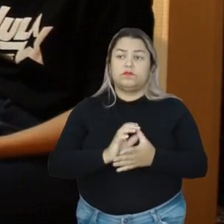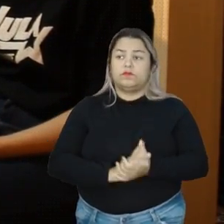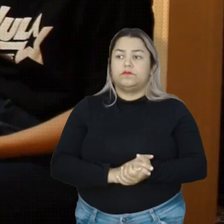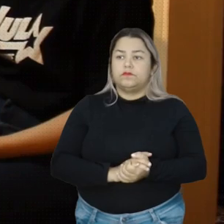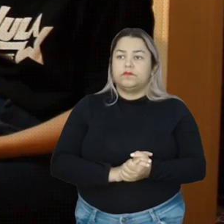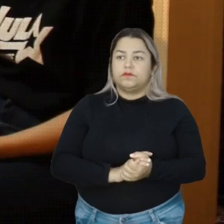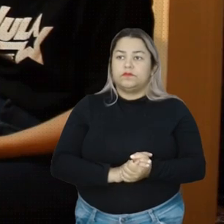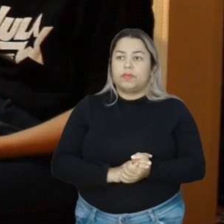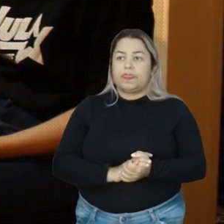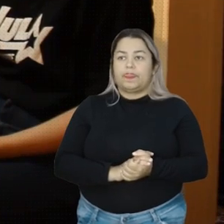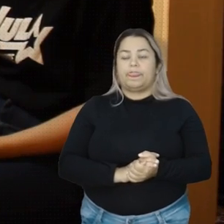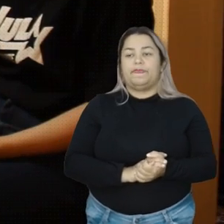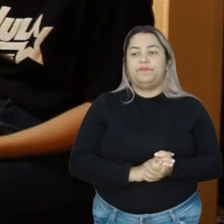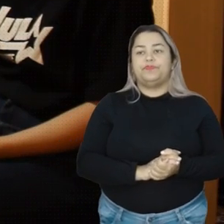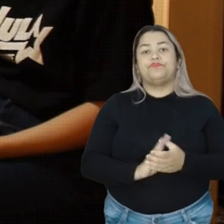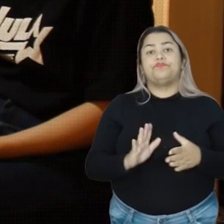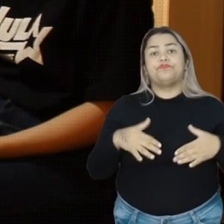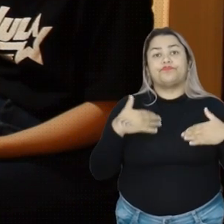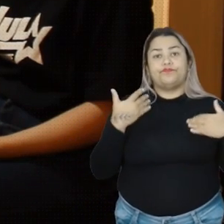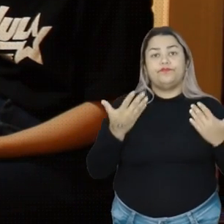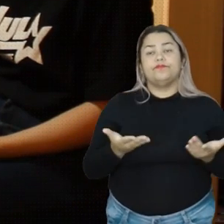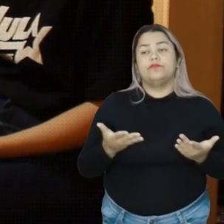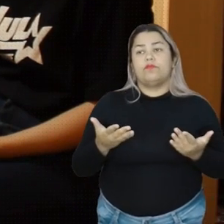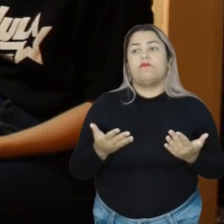Tá? Então,